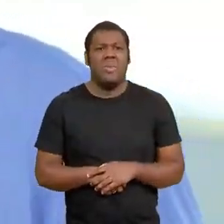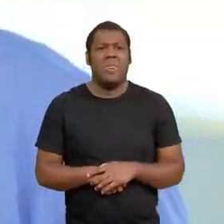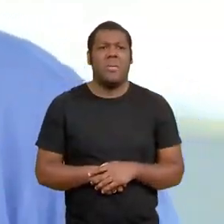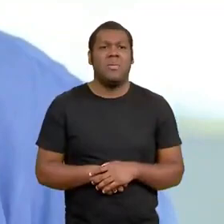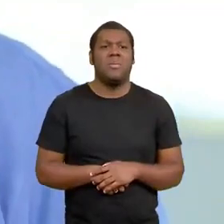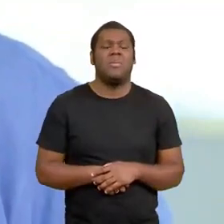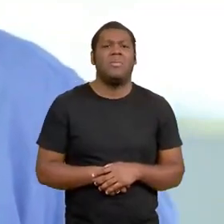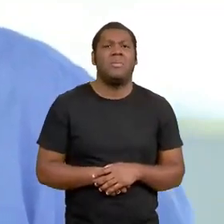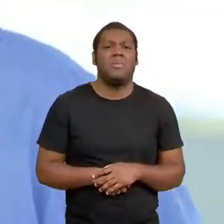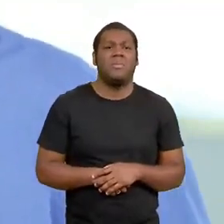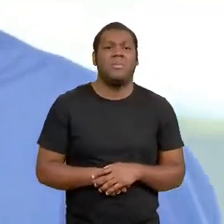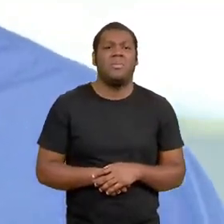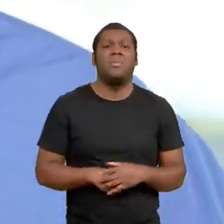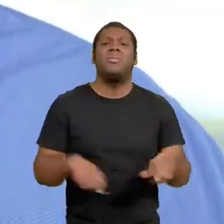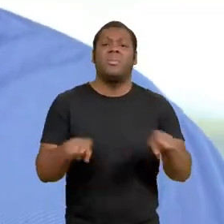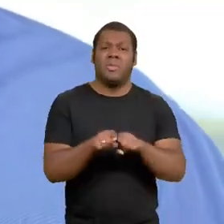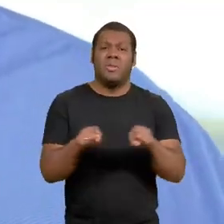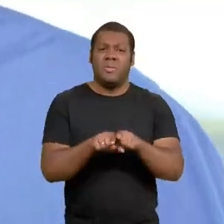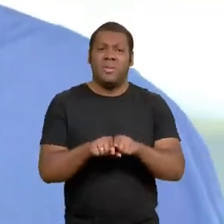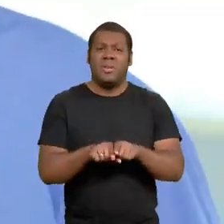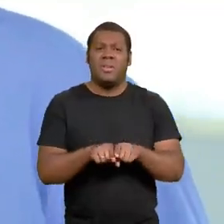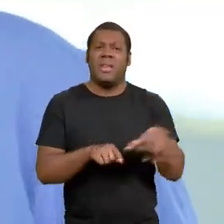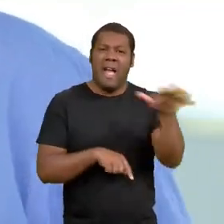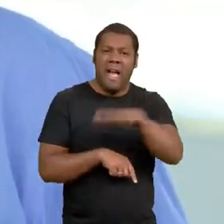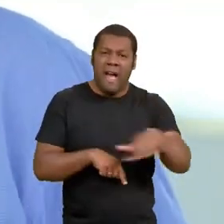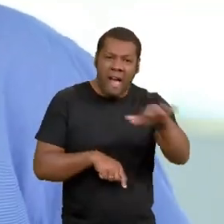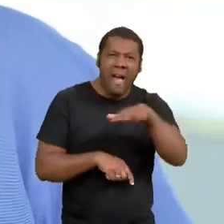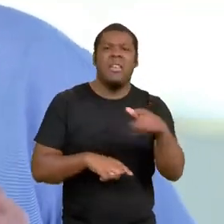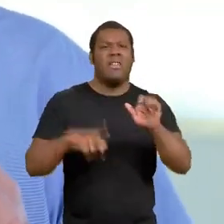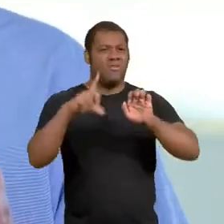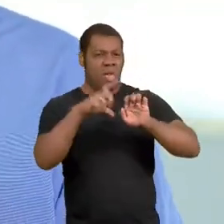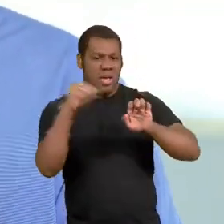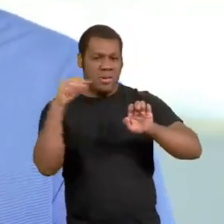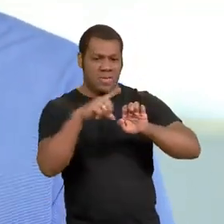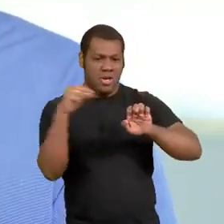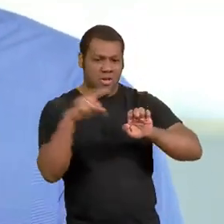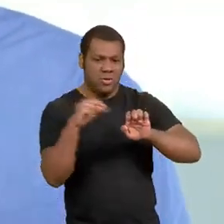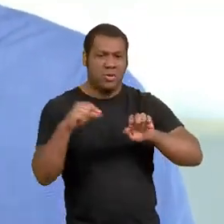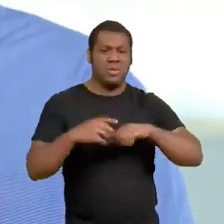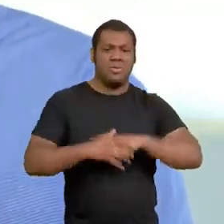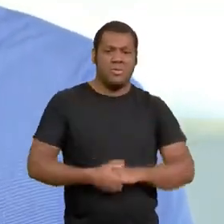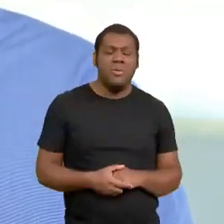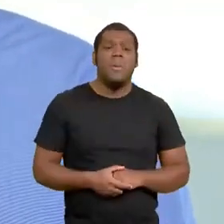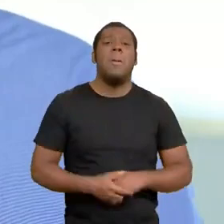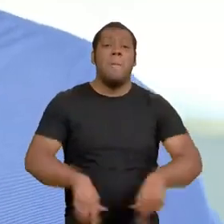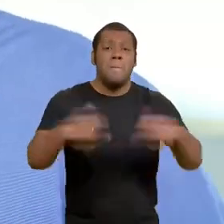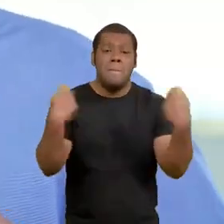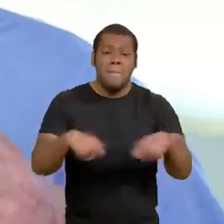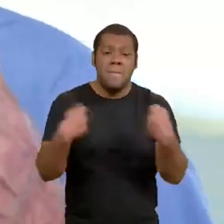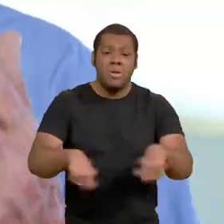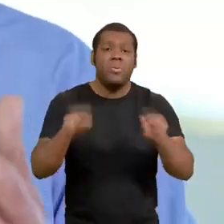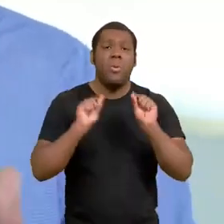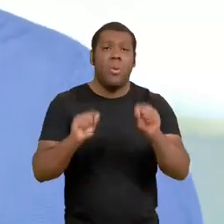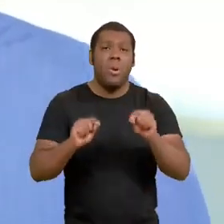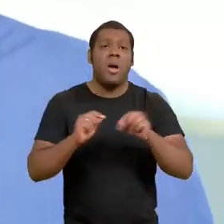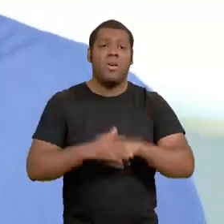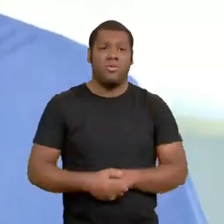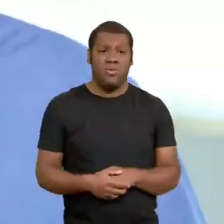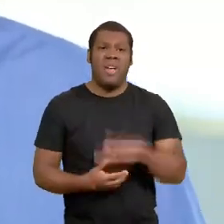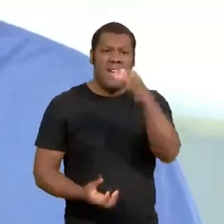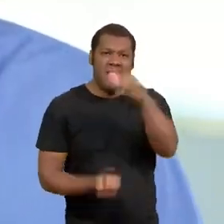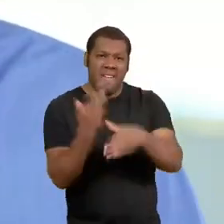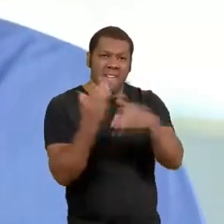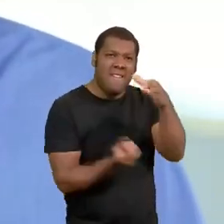nessa questão de micro e pequeno empreendedorismo. Sabe, o que nós temos é que colocar a nossa criatividade, utilizar a